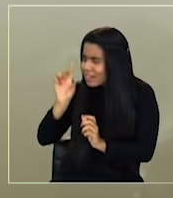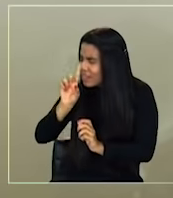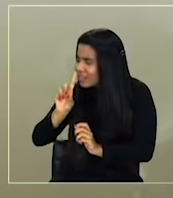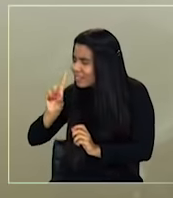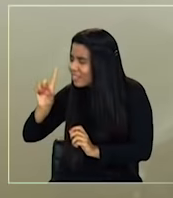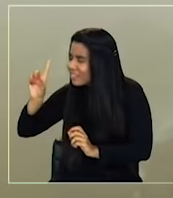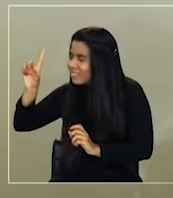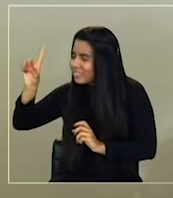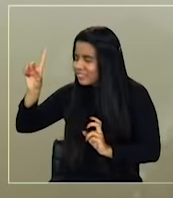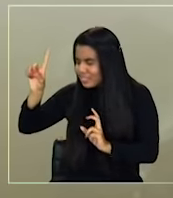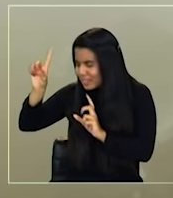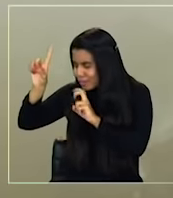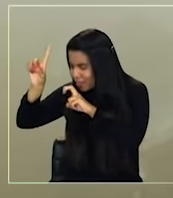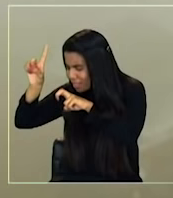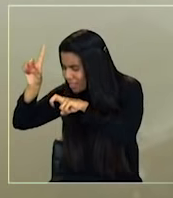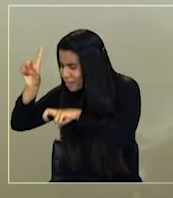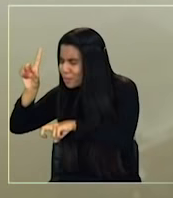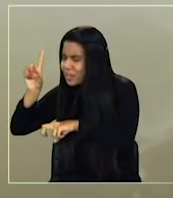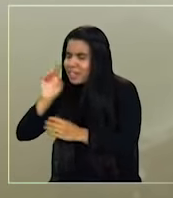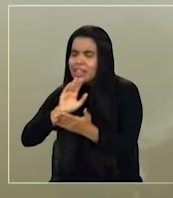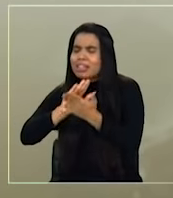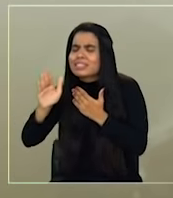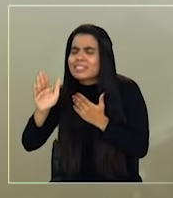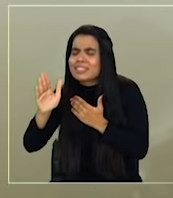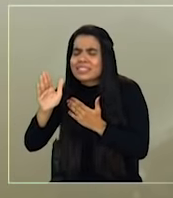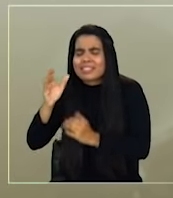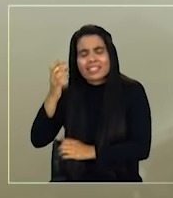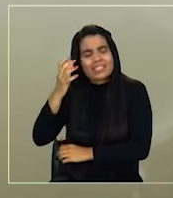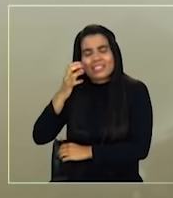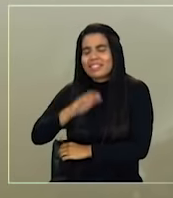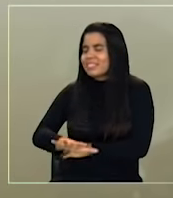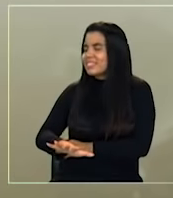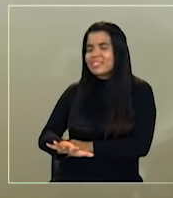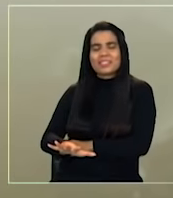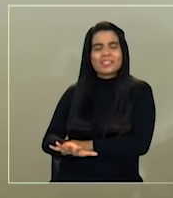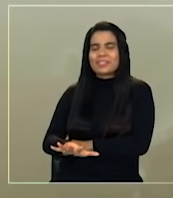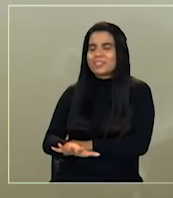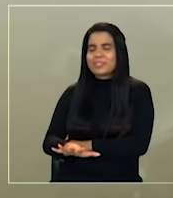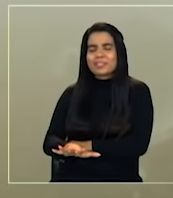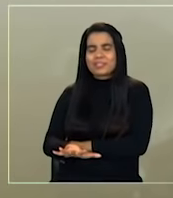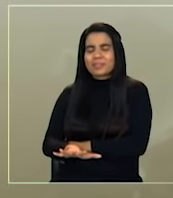lugar. Não quero mais sair, não quero mais sair.